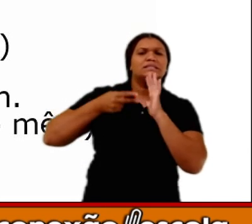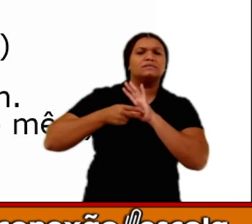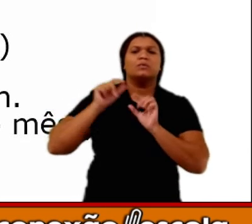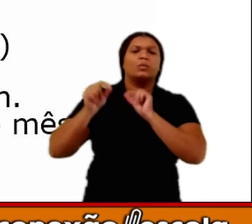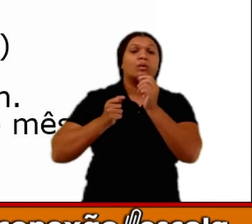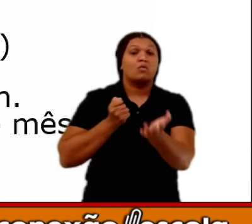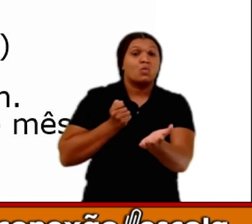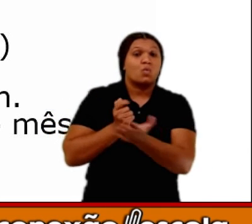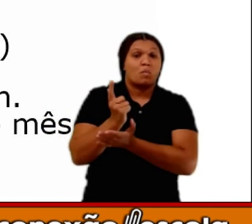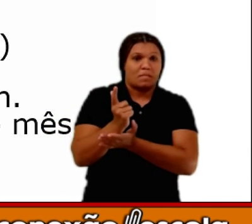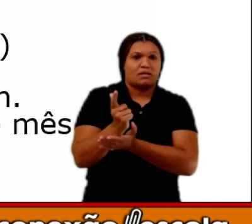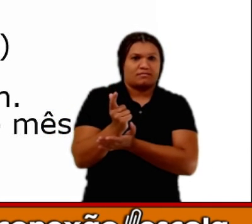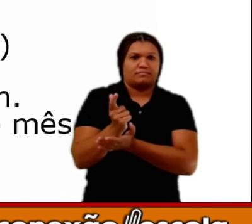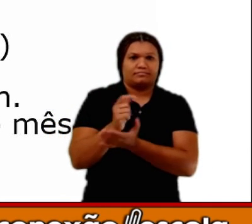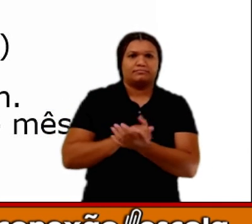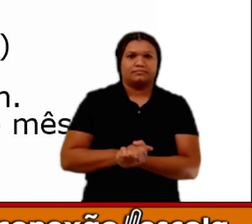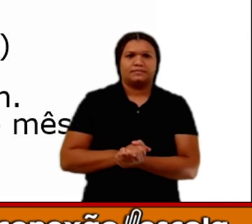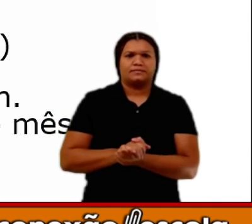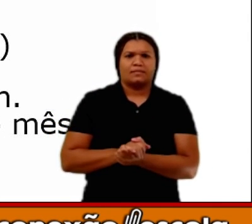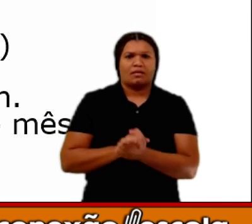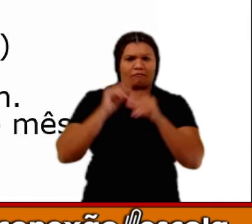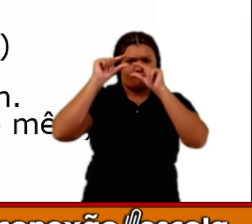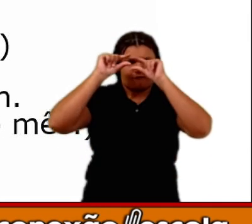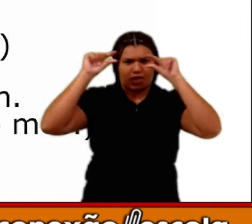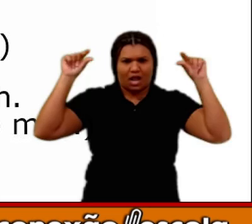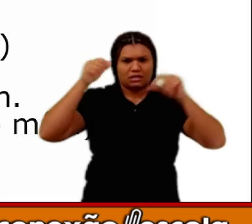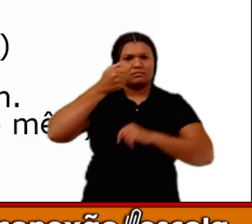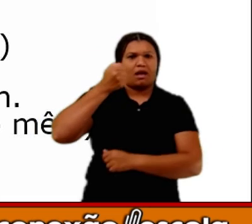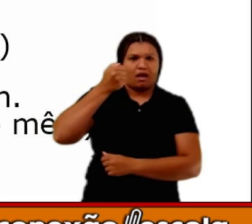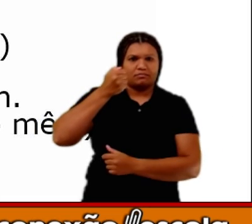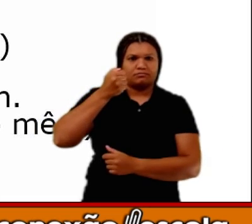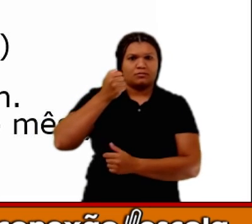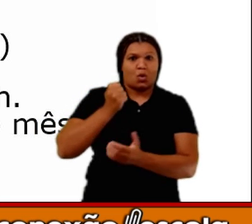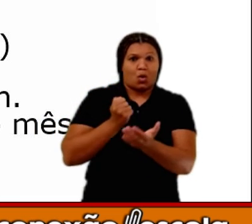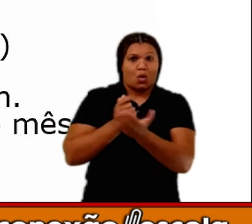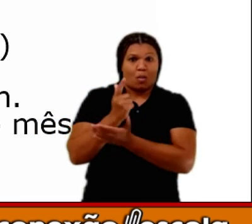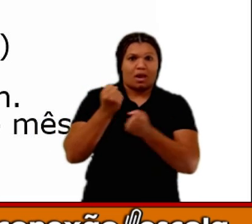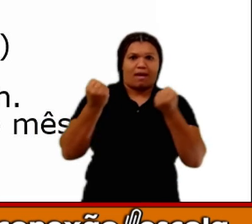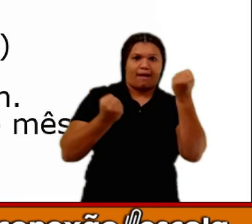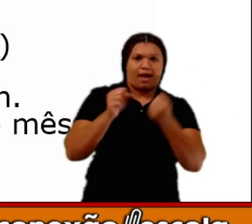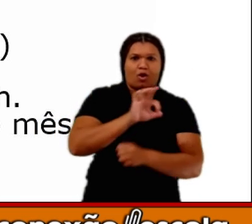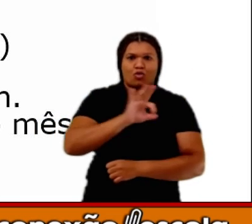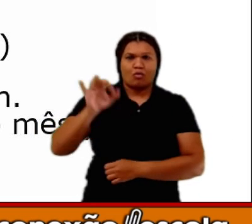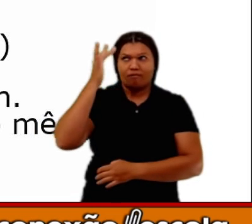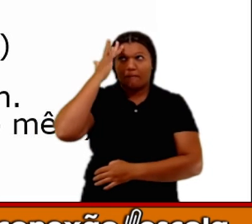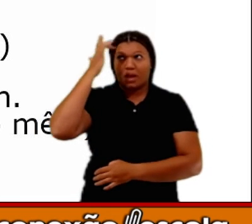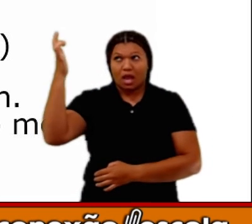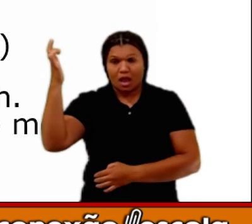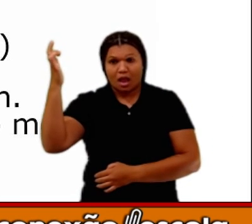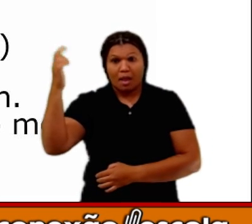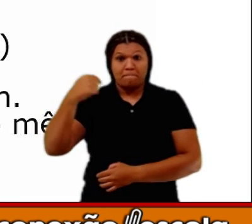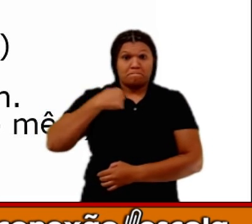E aí a frase segue né a new Car tomorrow ou seja um carro novo amanhã minha mãe